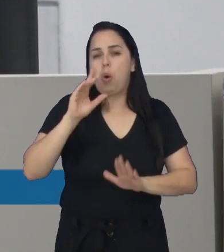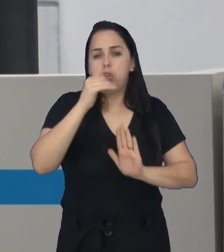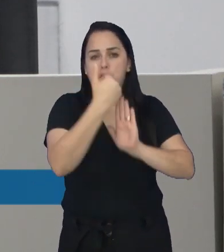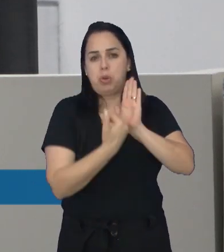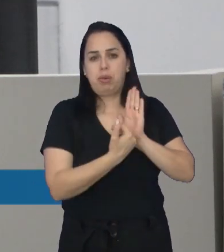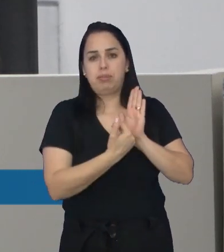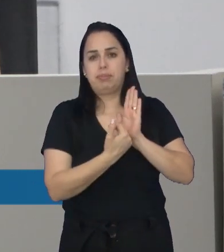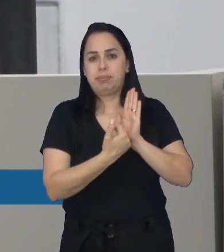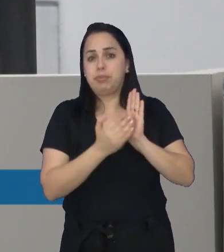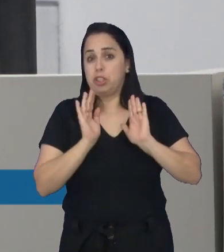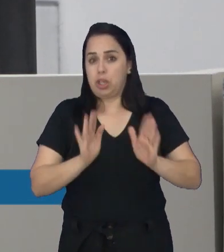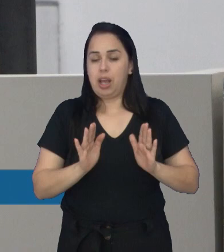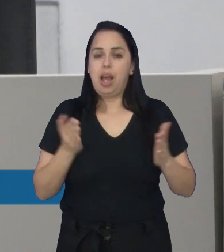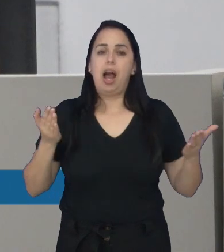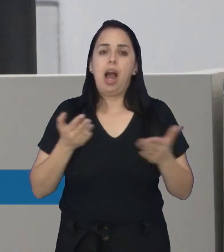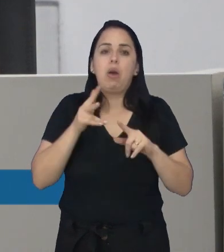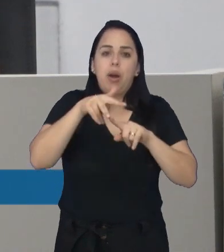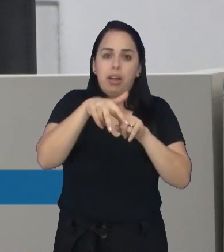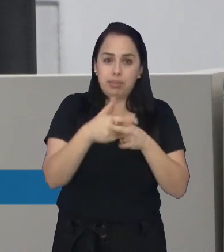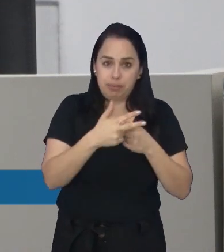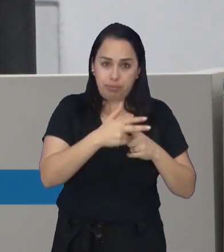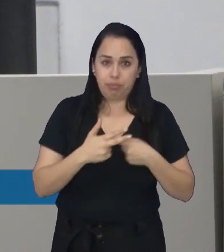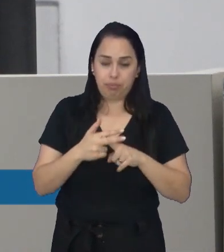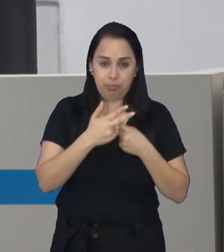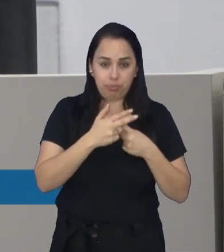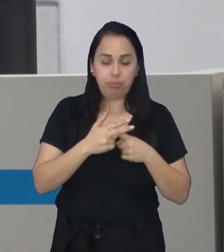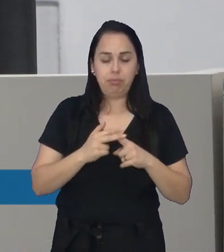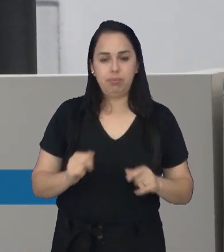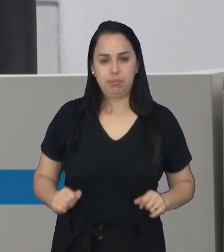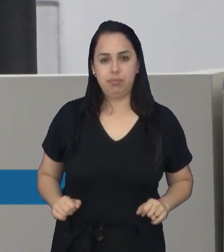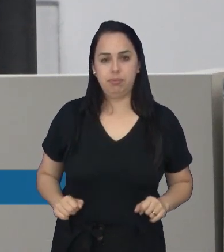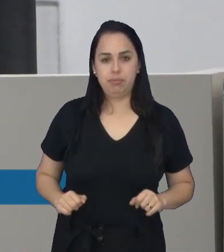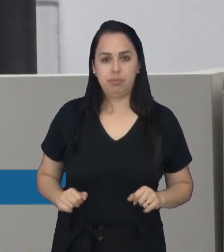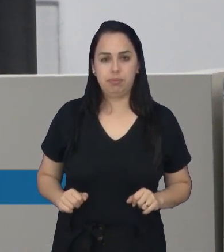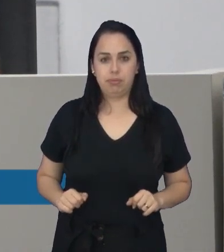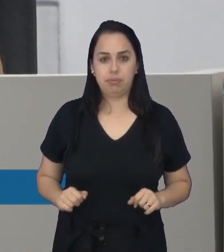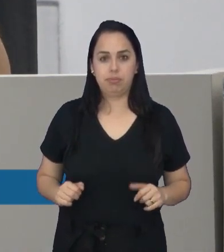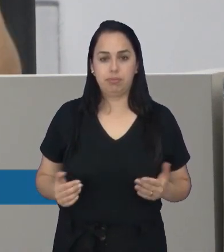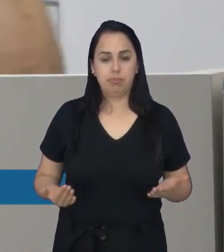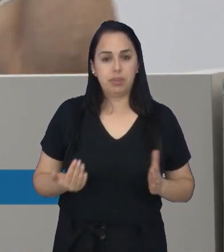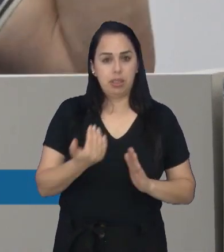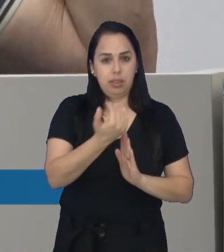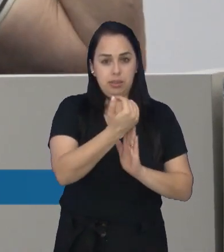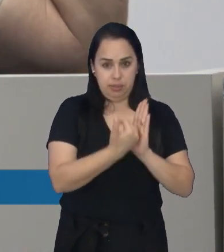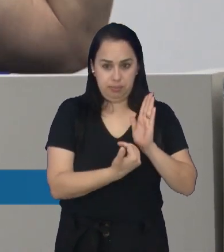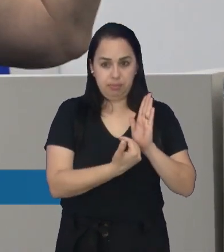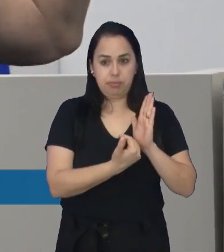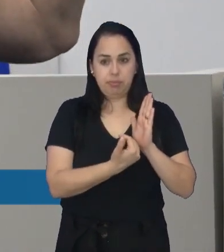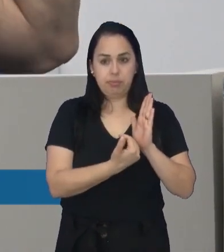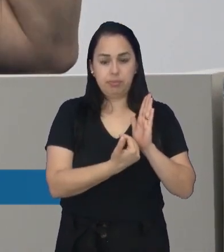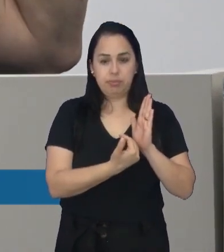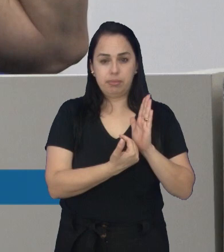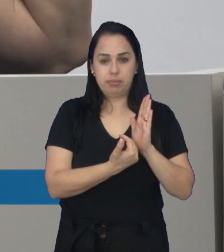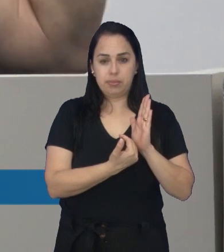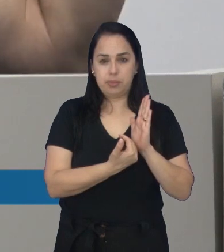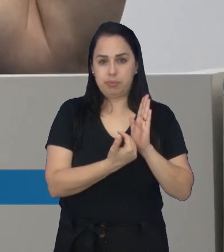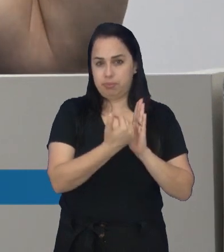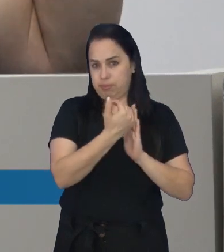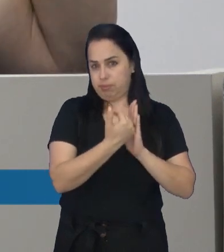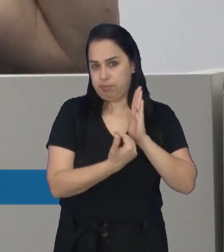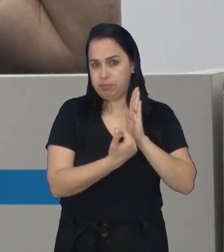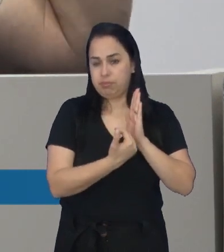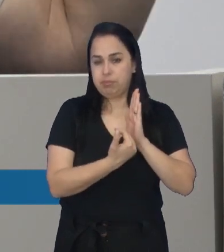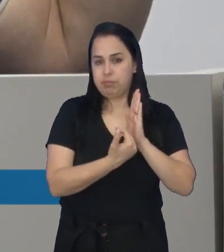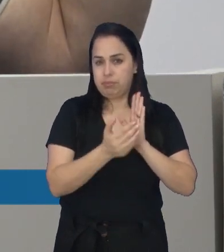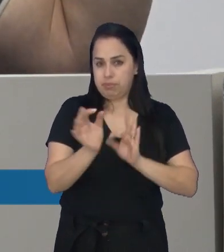aquele pacto todo já foi feito com a sociedade e o que então assim em relação ao desconto que tá que a gente tá dando aqui em relação a fator de